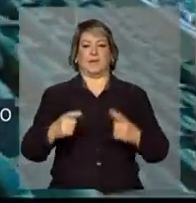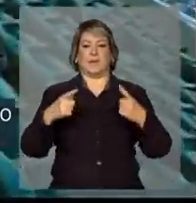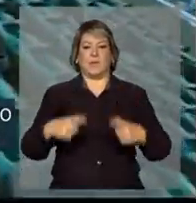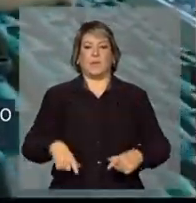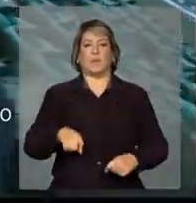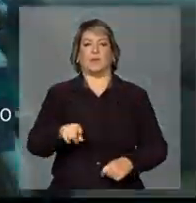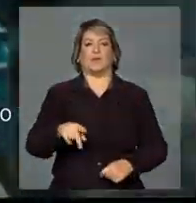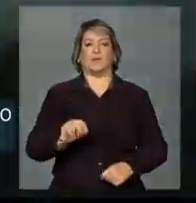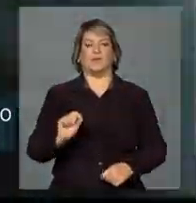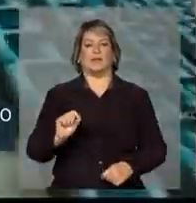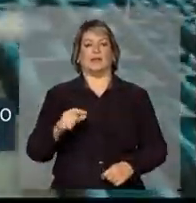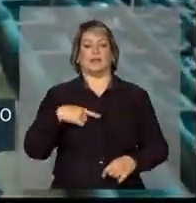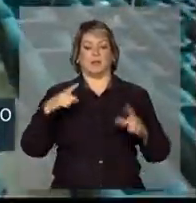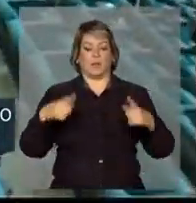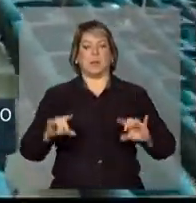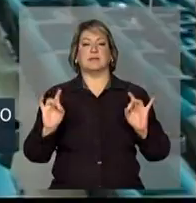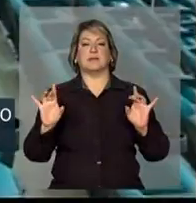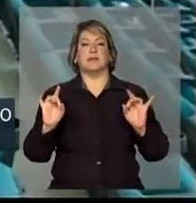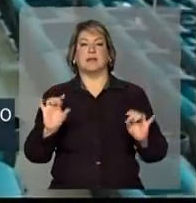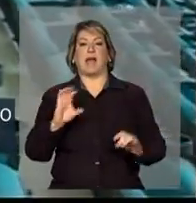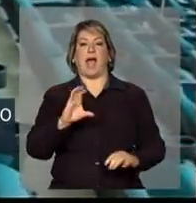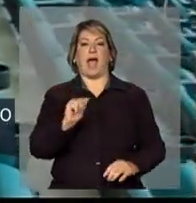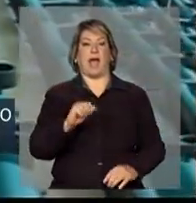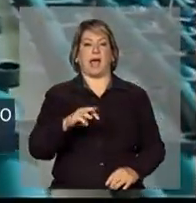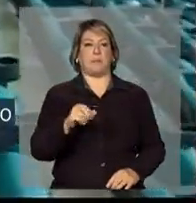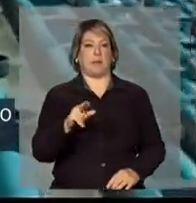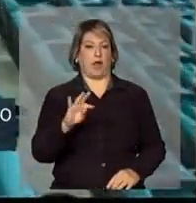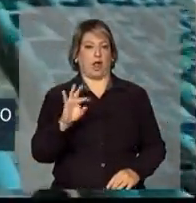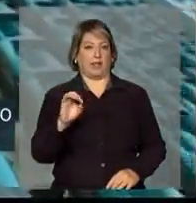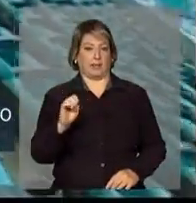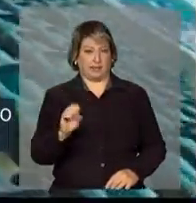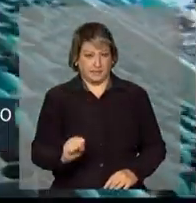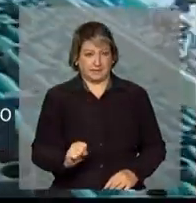áreas especiais, de um dos camarotes.